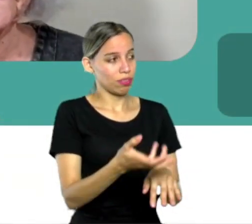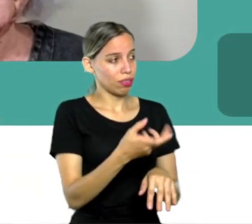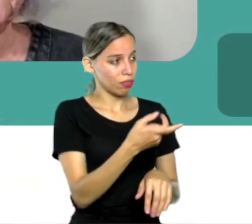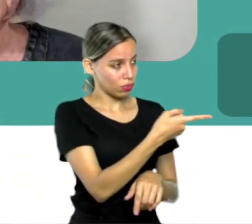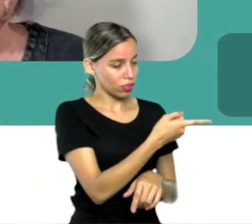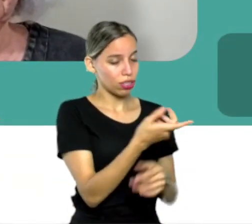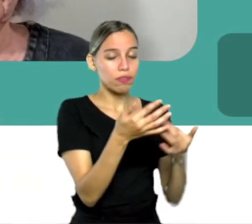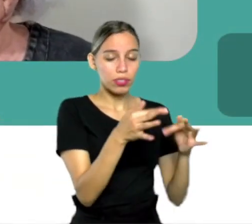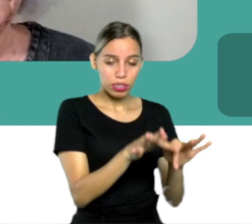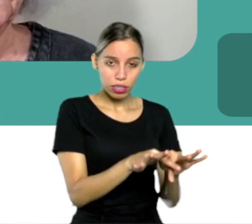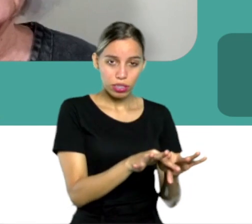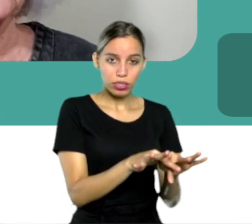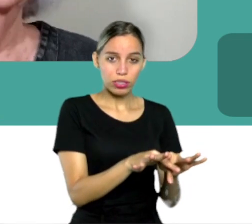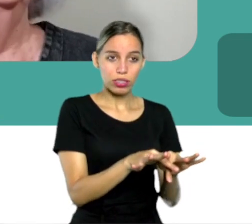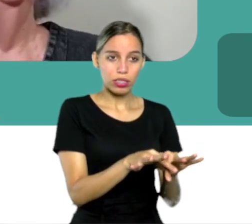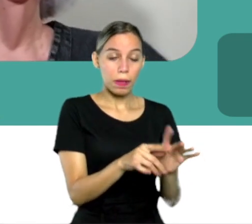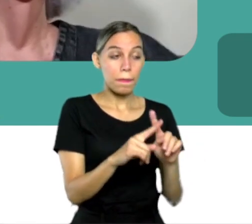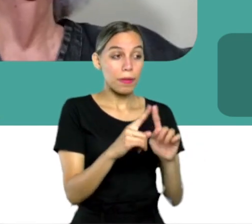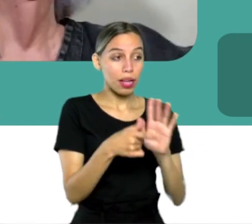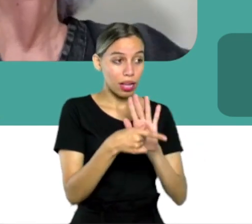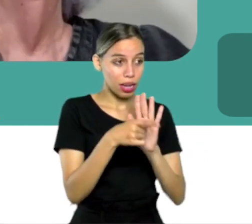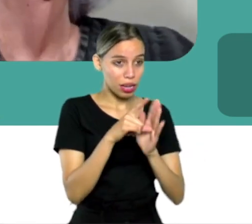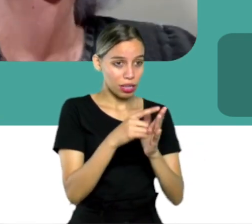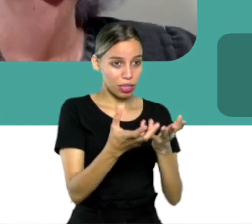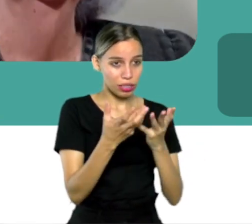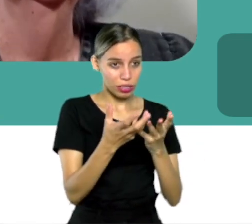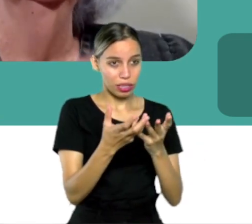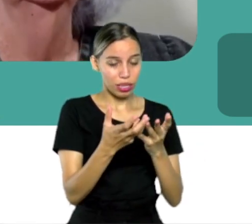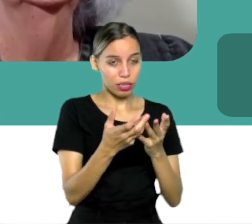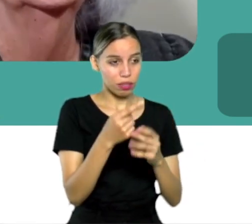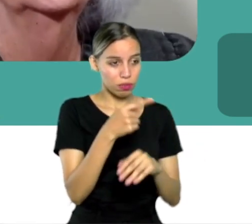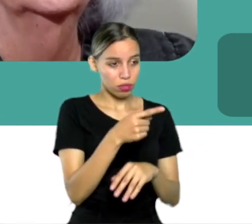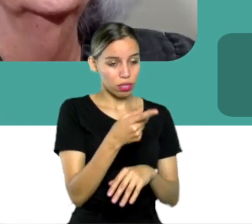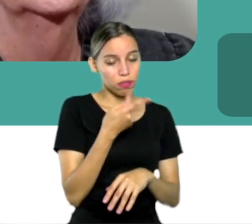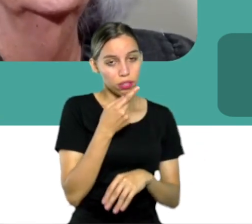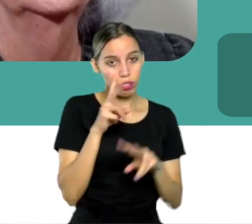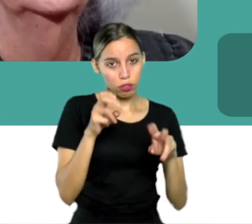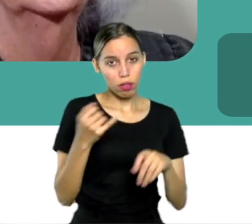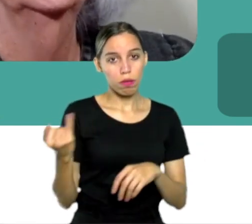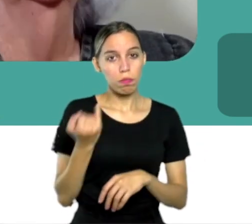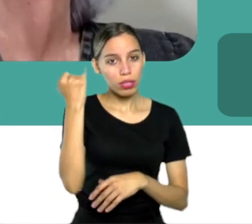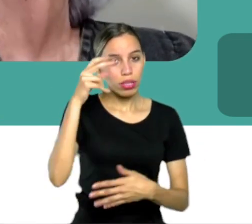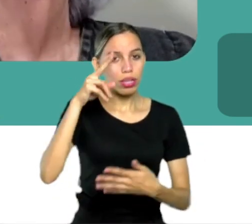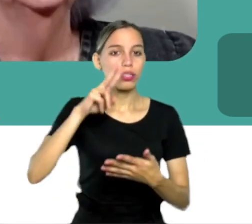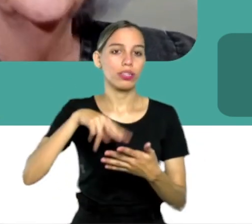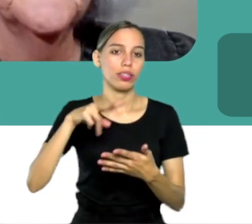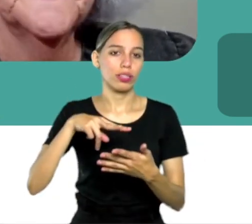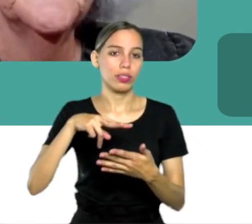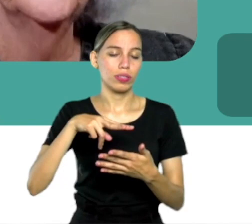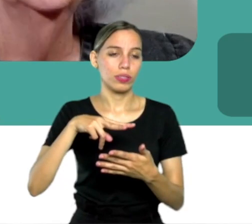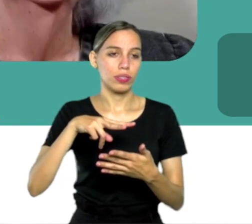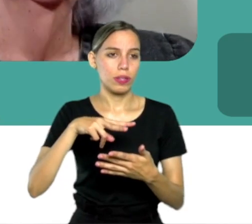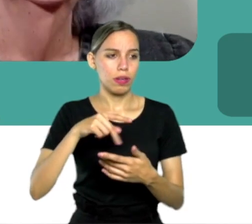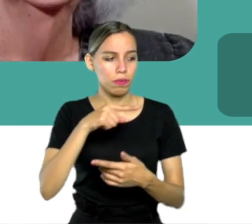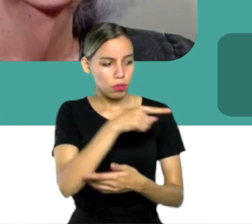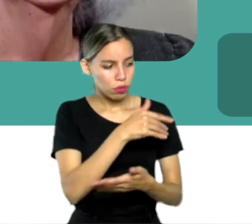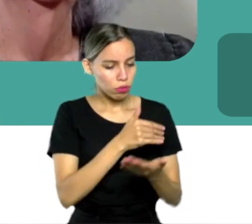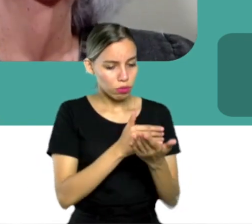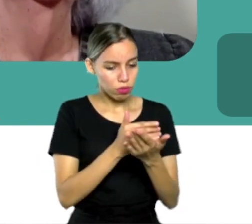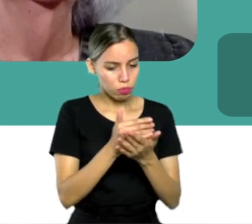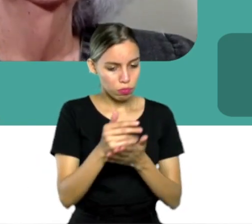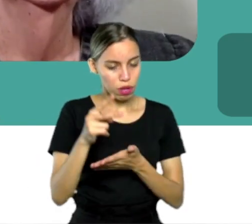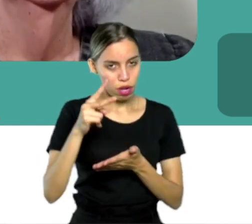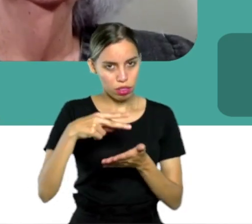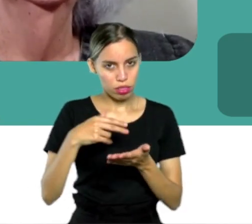mas antes, eu quero te pedir para falar da importância da leitura, né? Você começou a ler cedo,